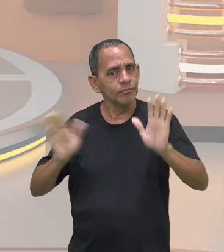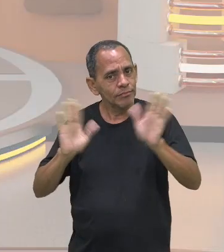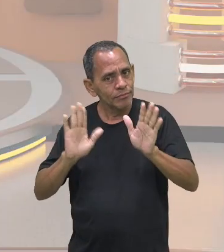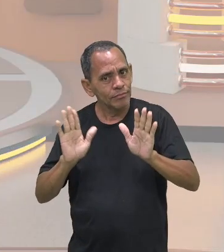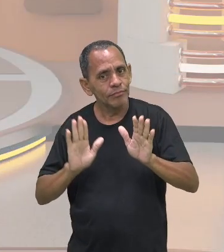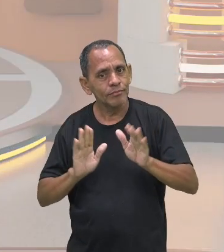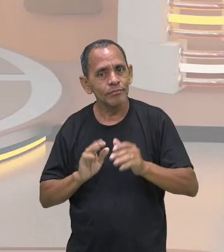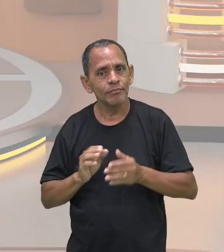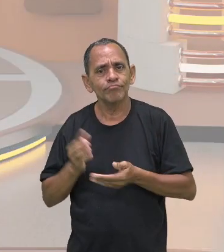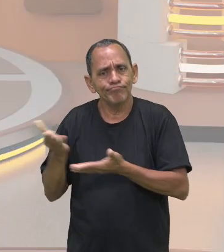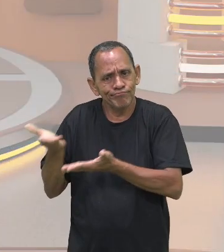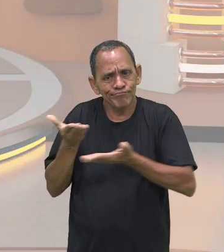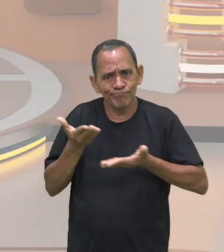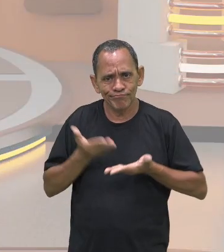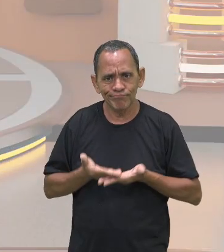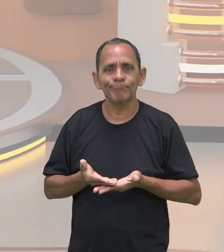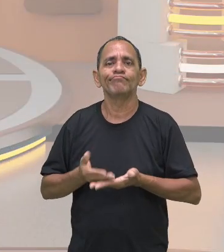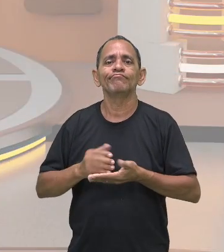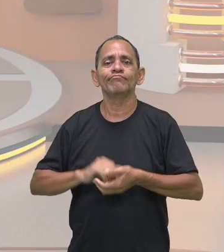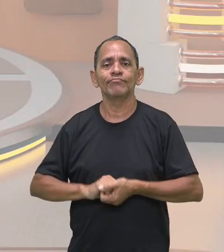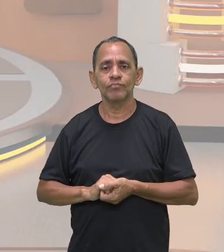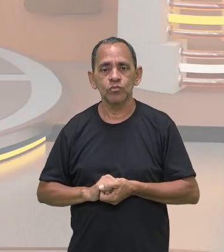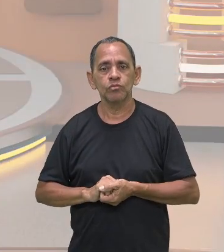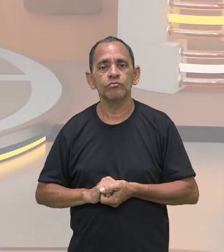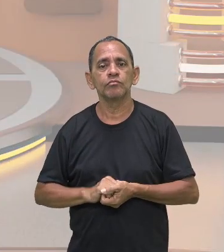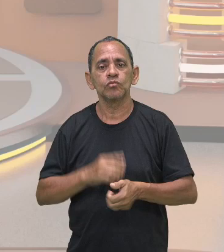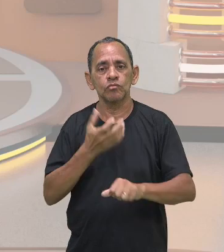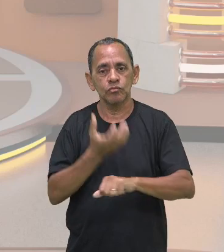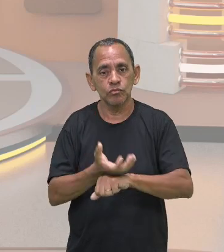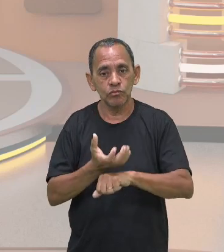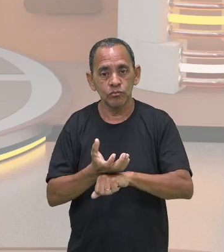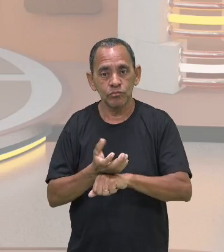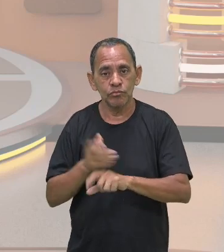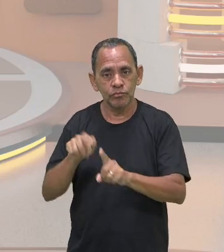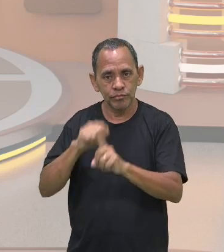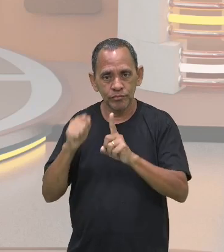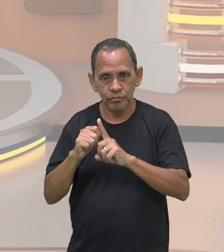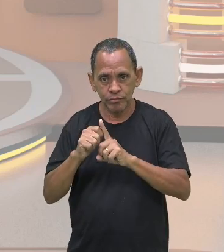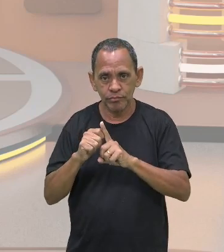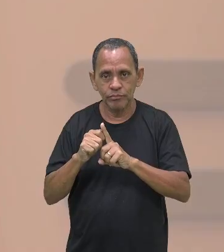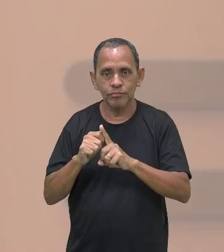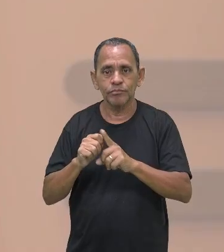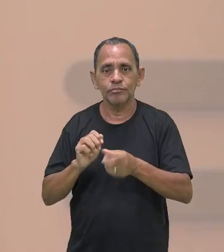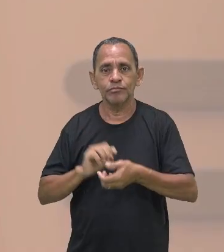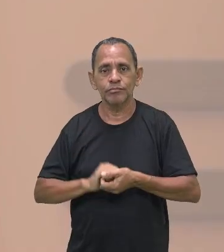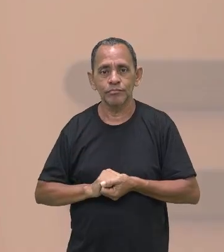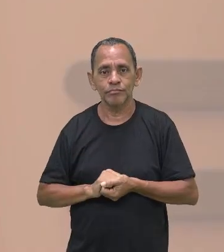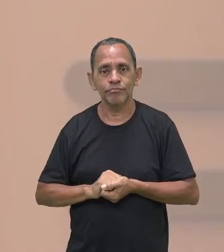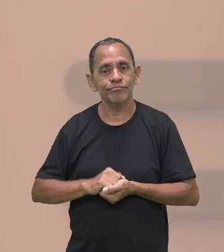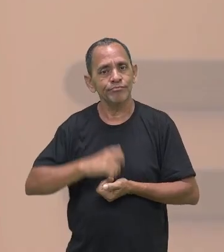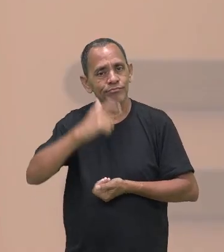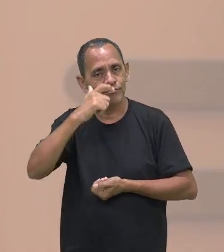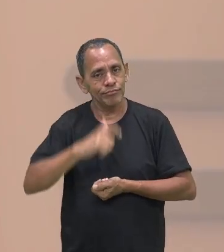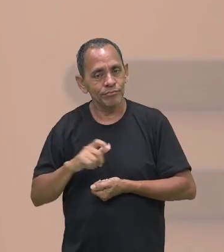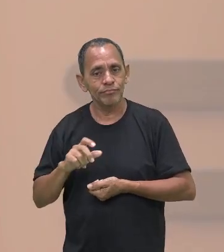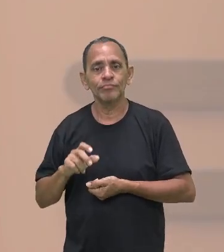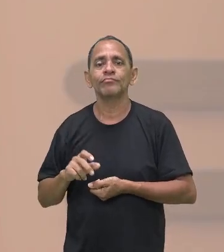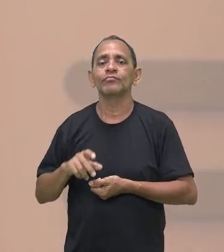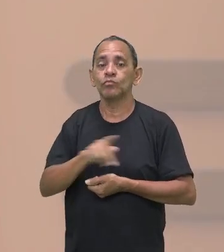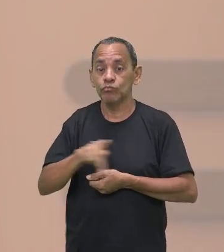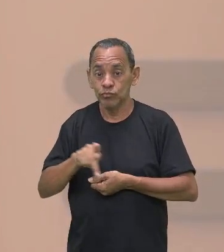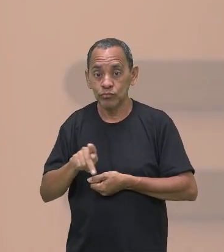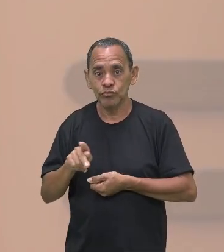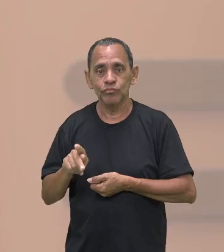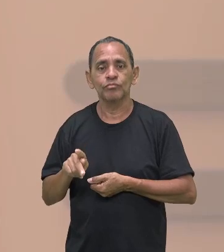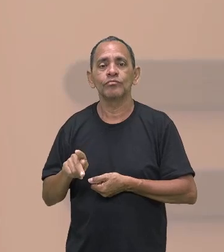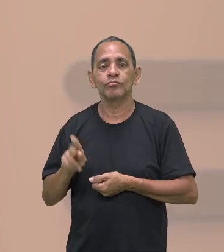Olá, sejam bem-vindos e bem-vindas ao componente curricular Sociologia. Eu sou o professor Dário Pinheiro